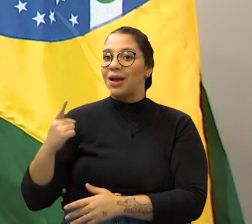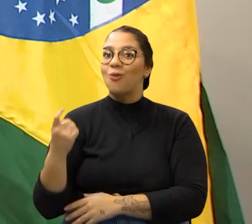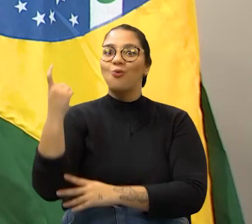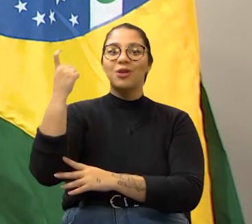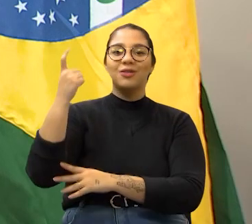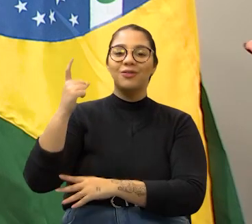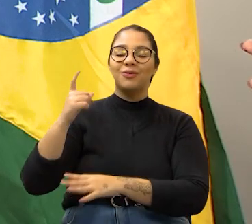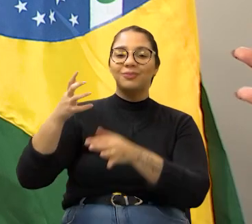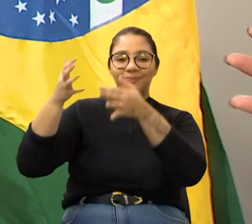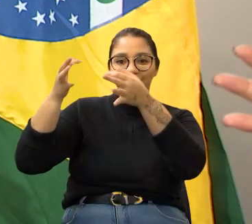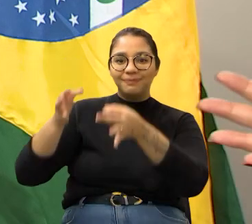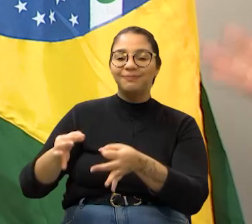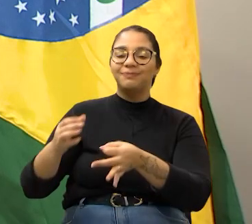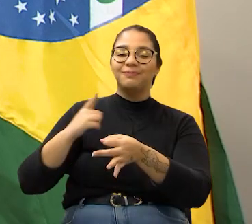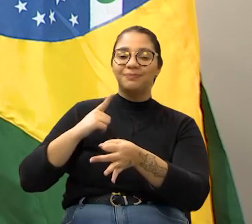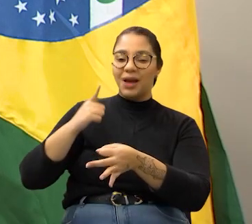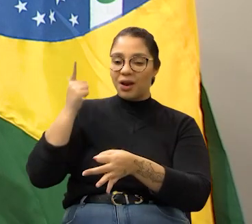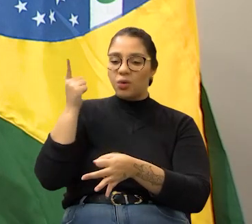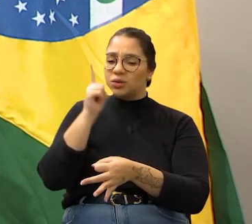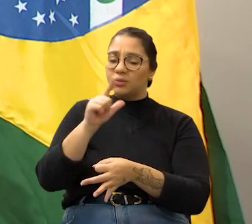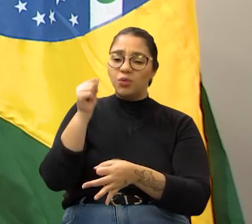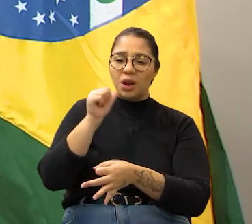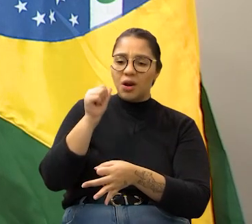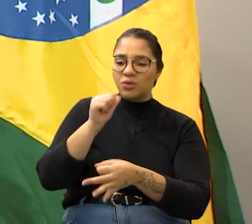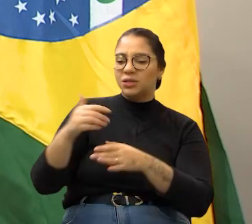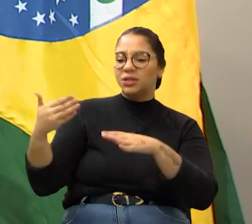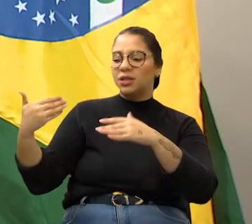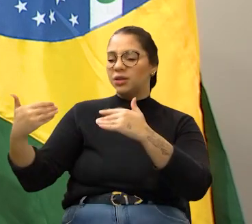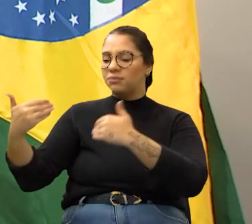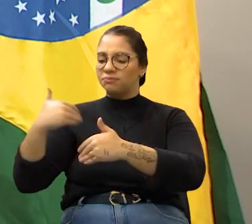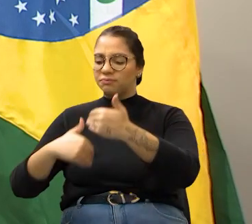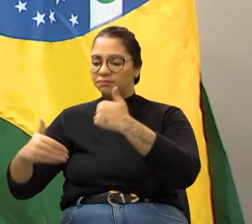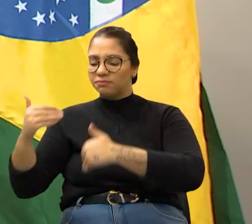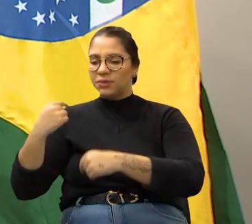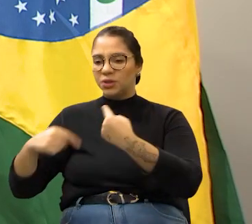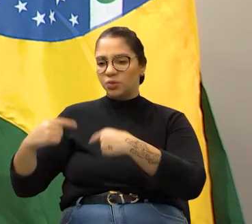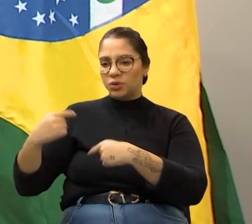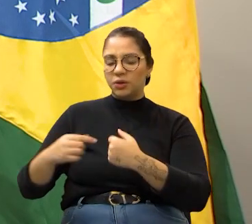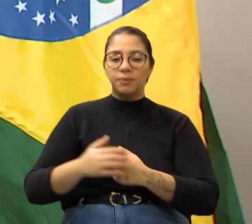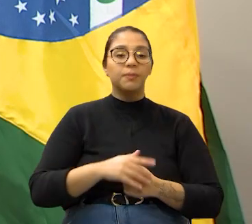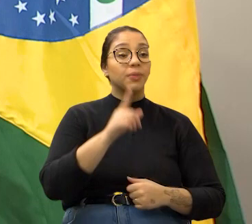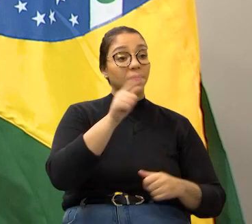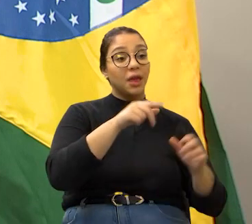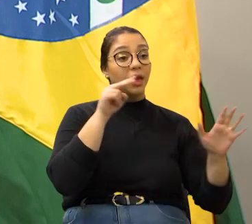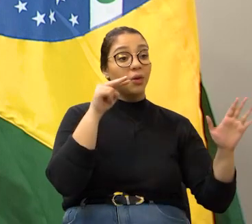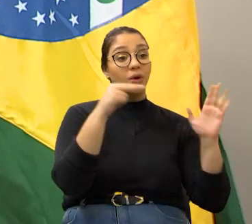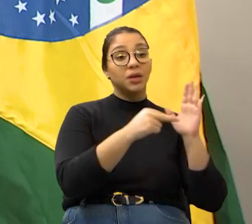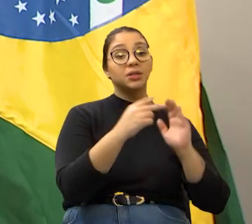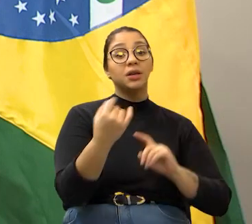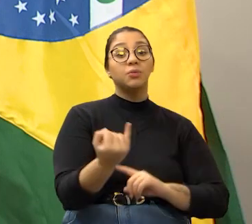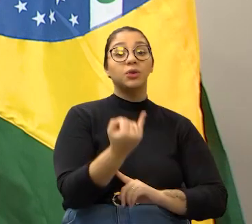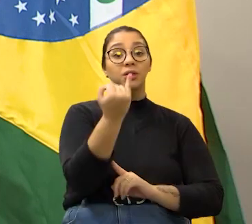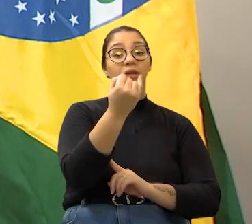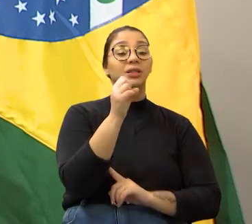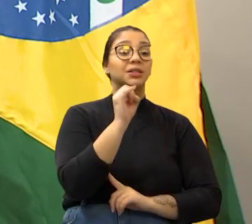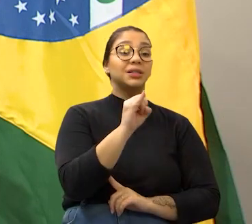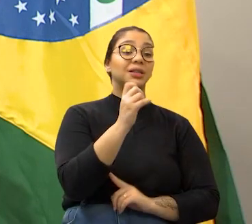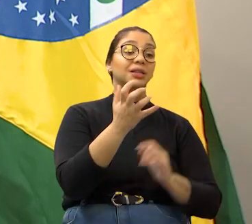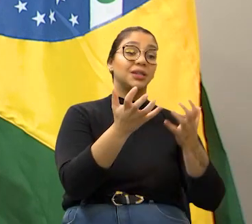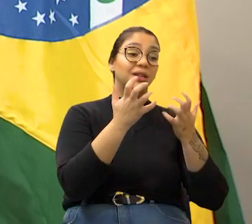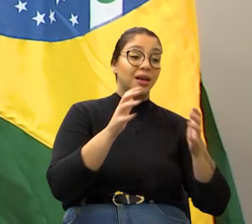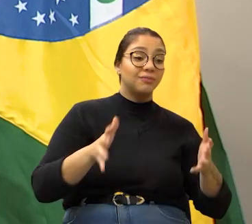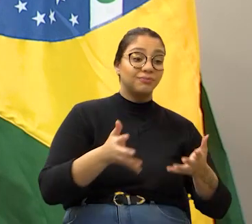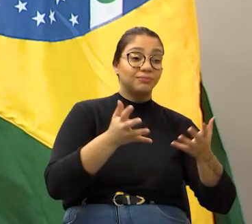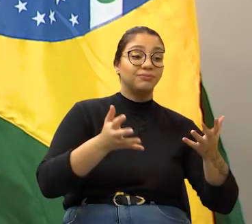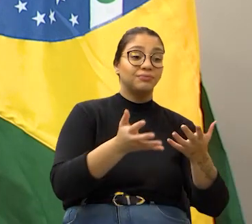passo inédito para que elas possam efetivamente participar das discussões que acontecem aqui. Reconhecendo, né, eu acho a